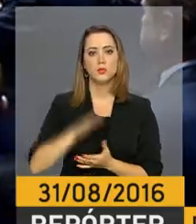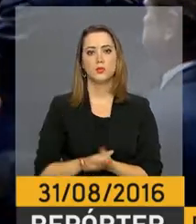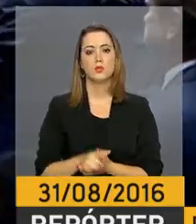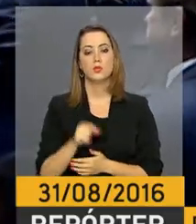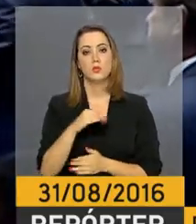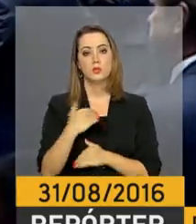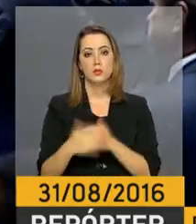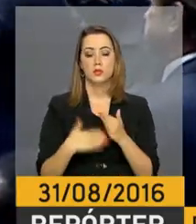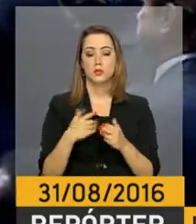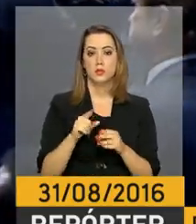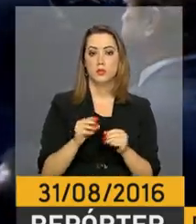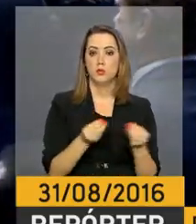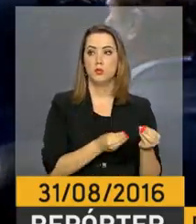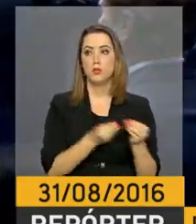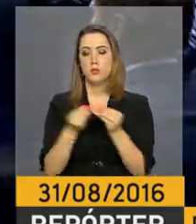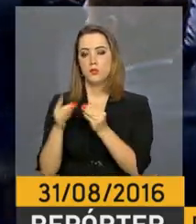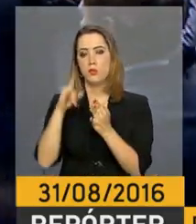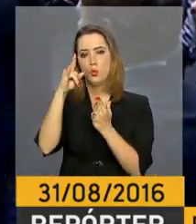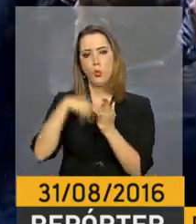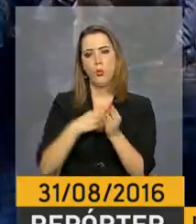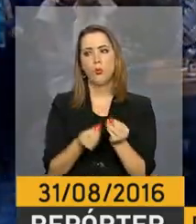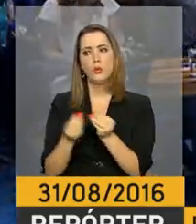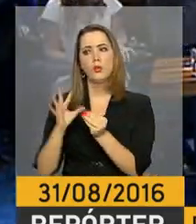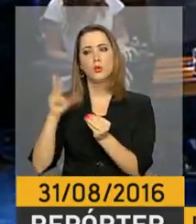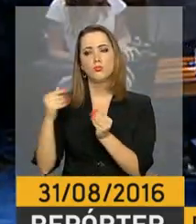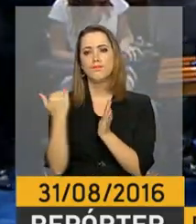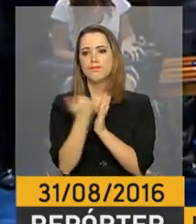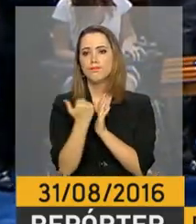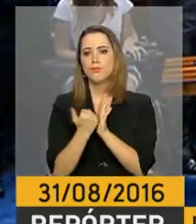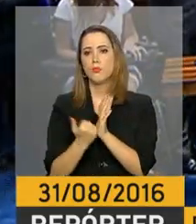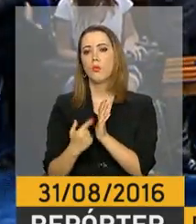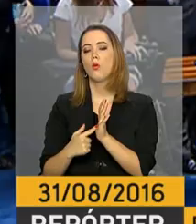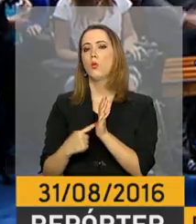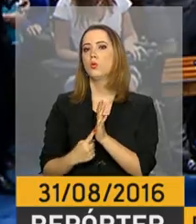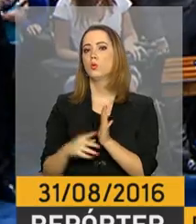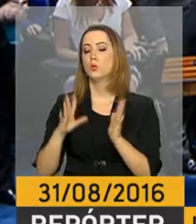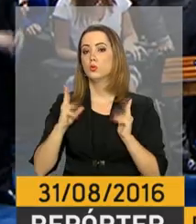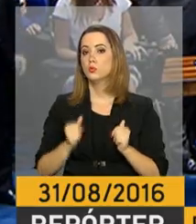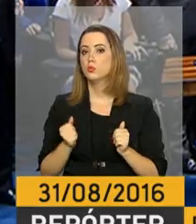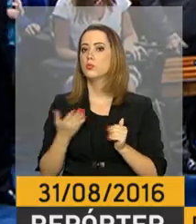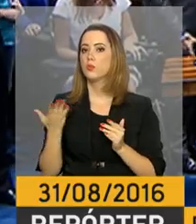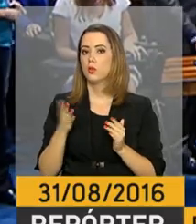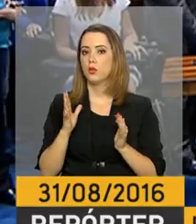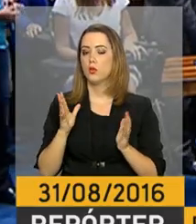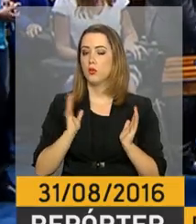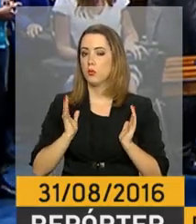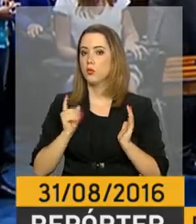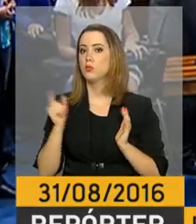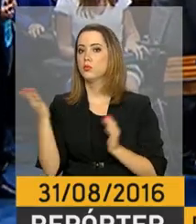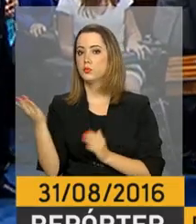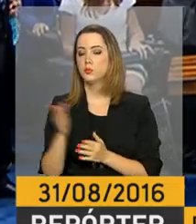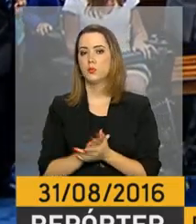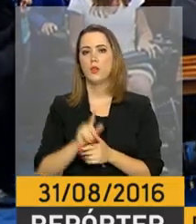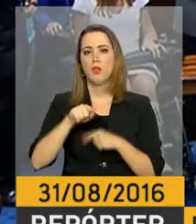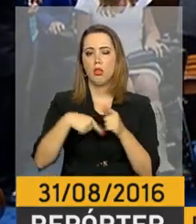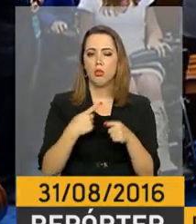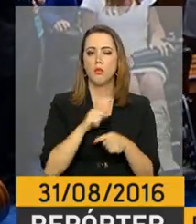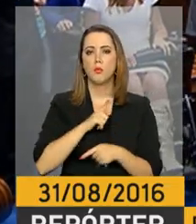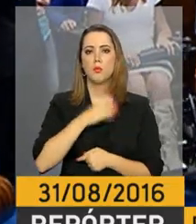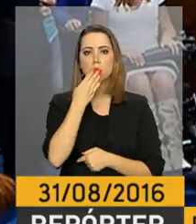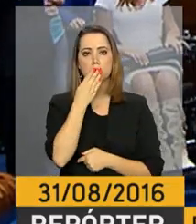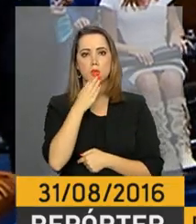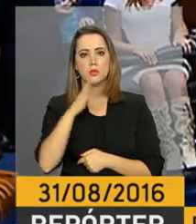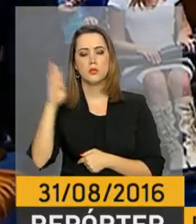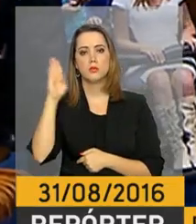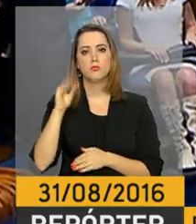deve entregar em seguida ao presidente da Casa sua declaração de bens. Na sequência, Michel Temer fará um juramento